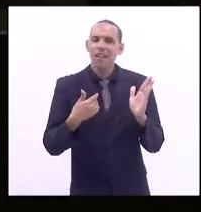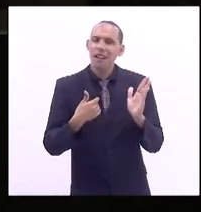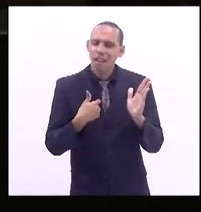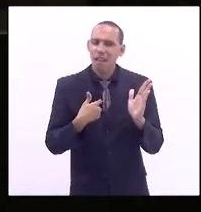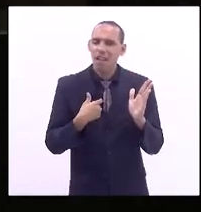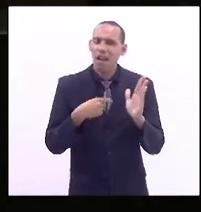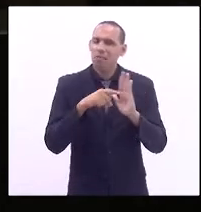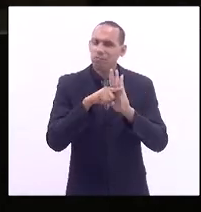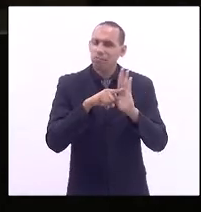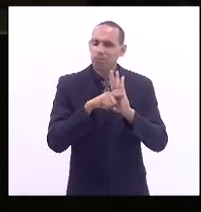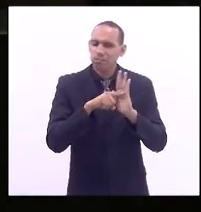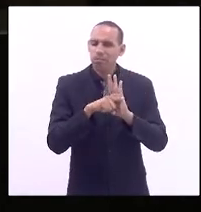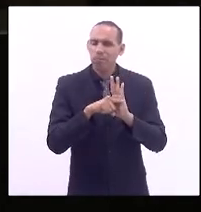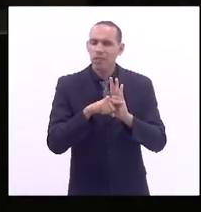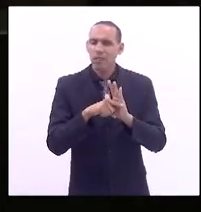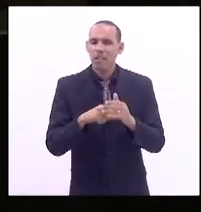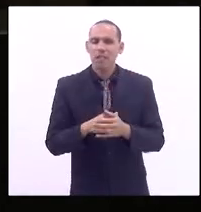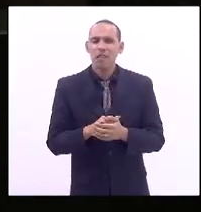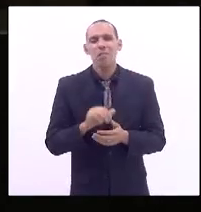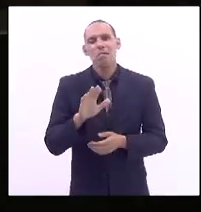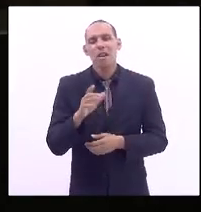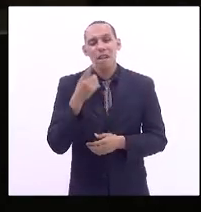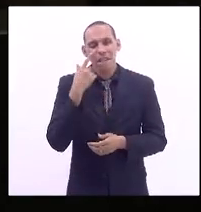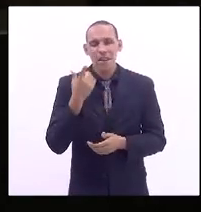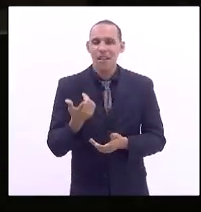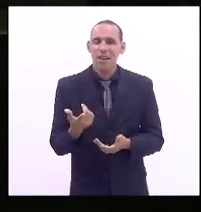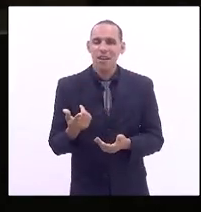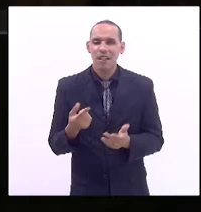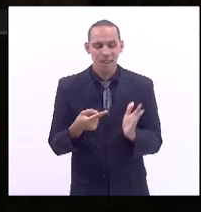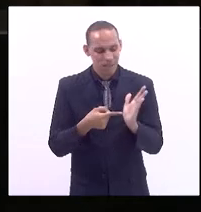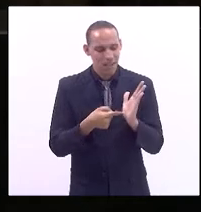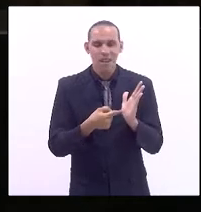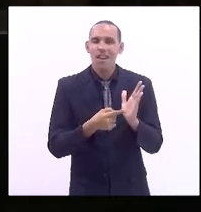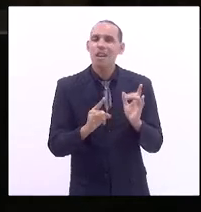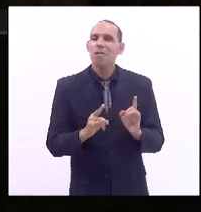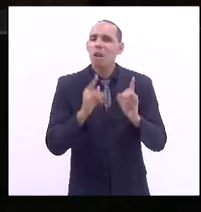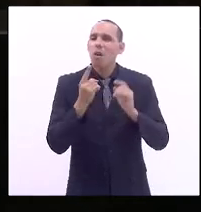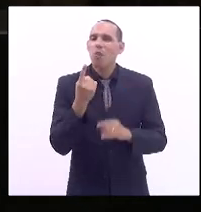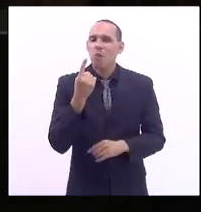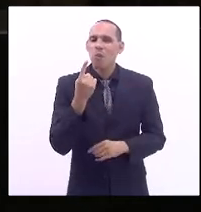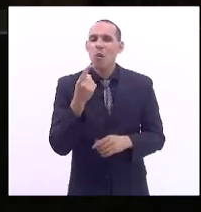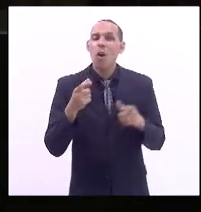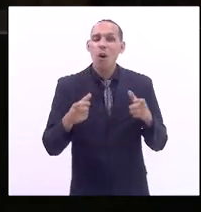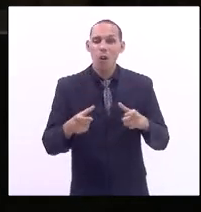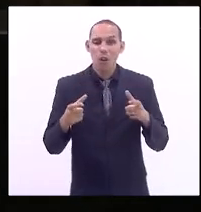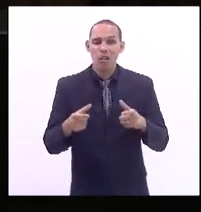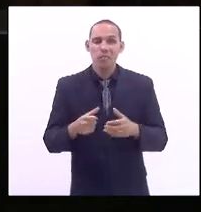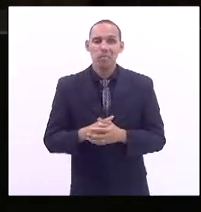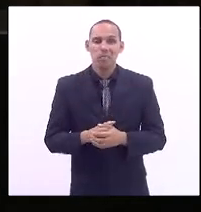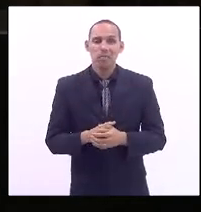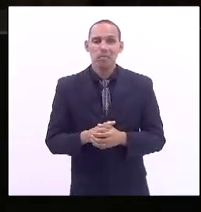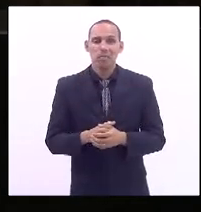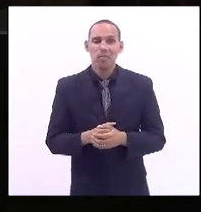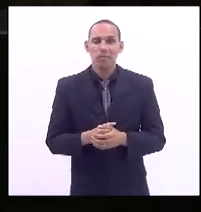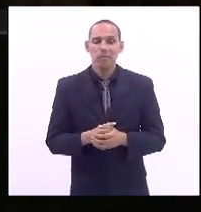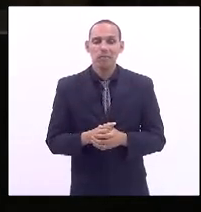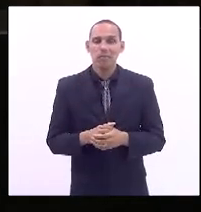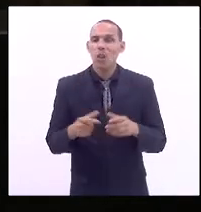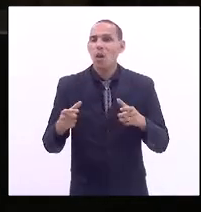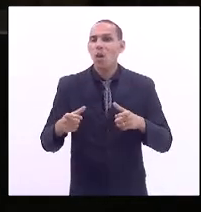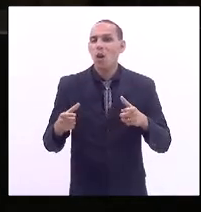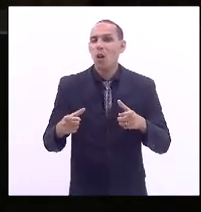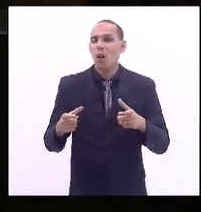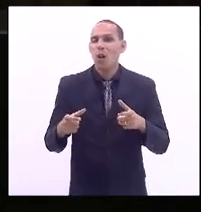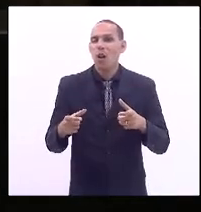realmente fiz um levantamento mas vocês vejam o seguinte aqui tem um imóvel que fica localizado